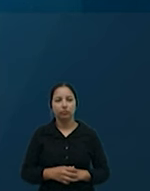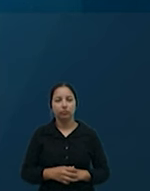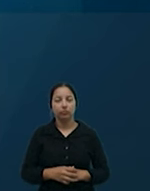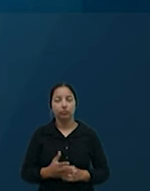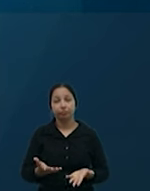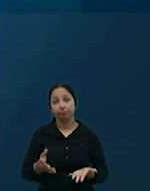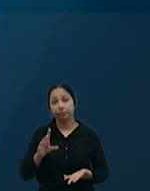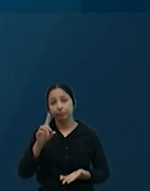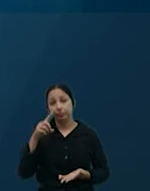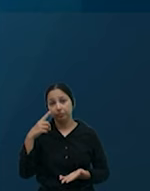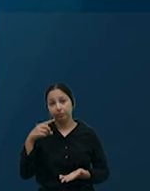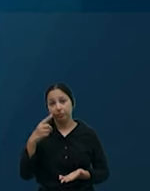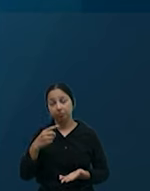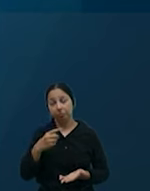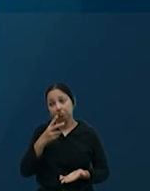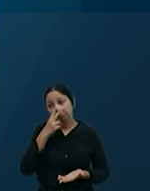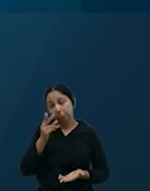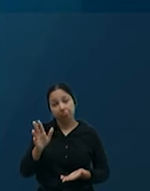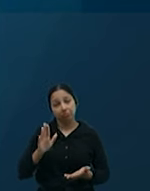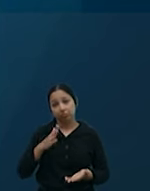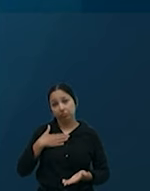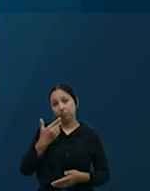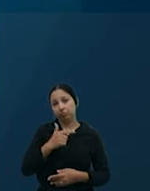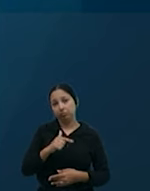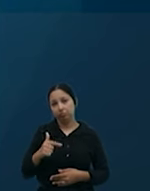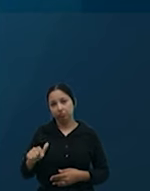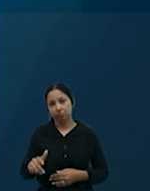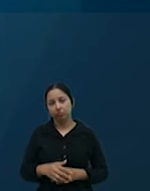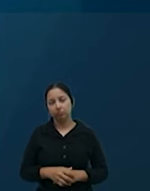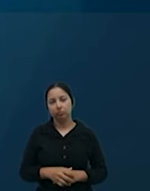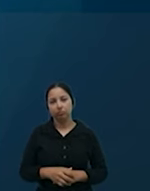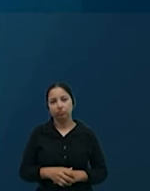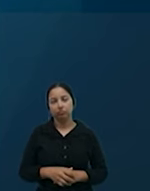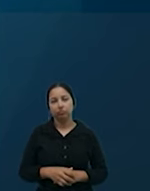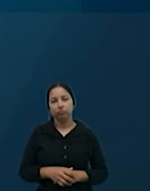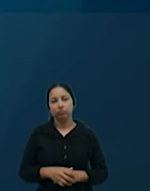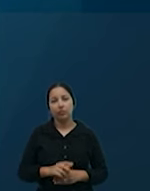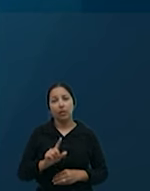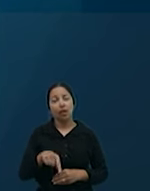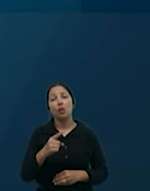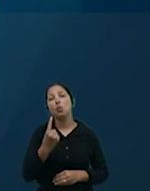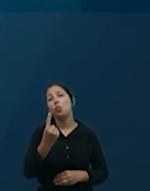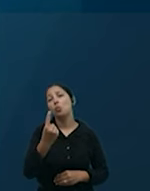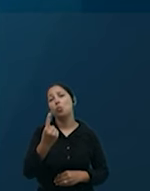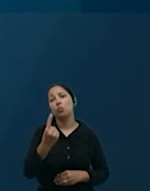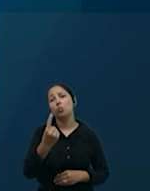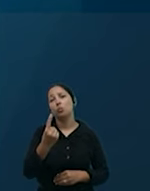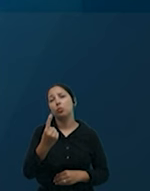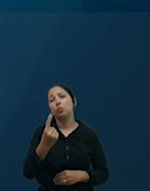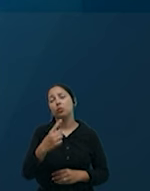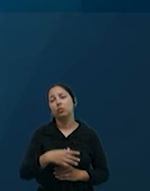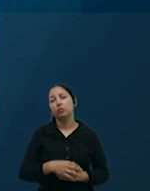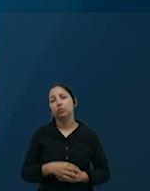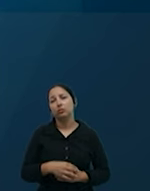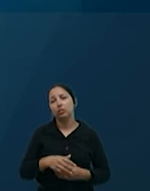deparar, é uníssona a jurisprudência e o entendimento dessa primeira sessão.